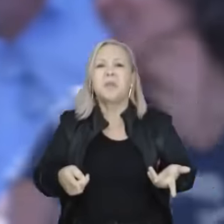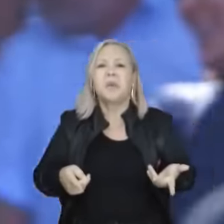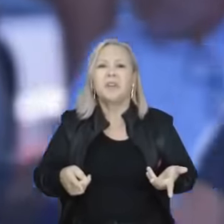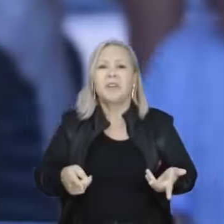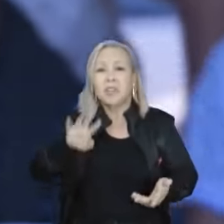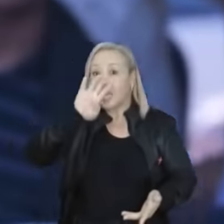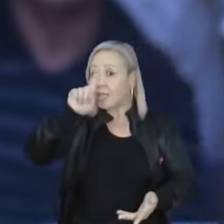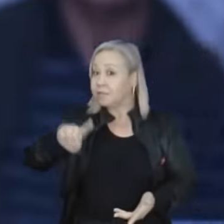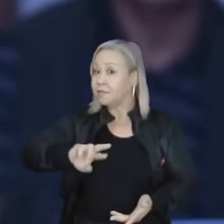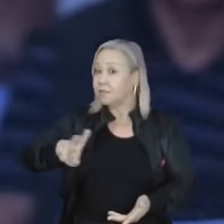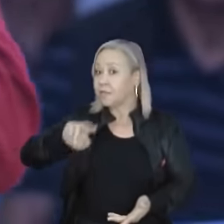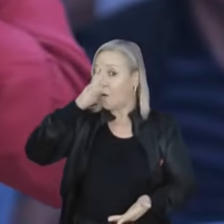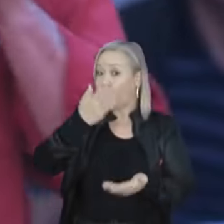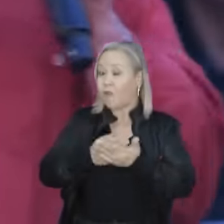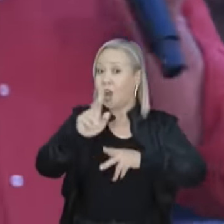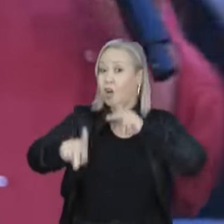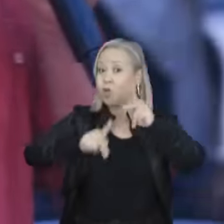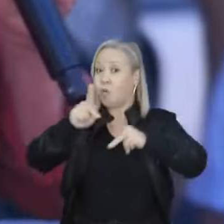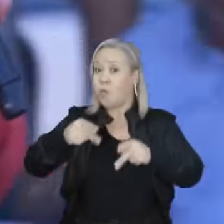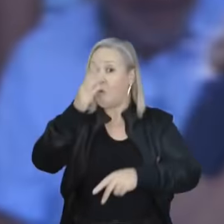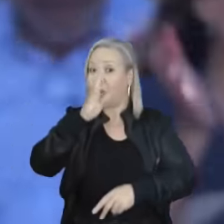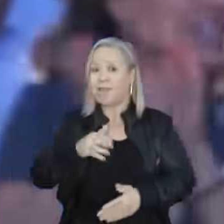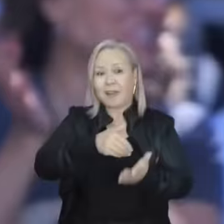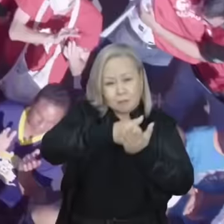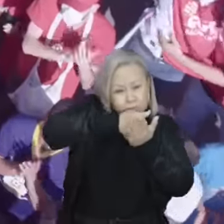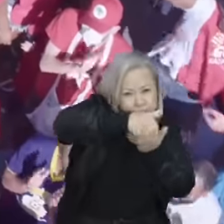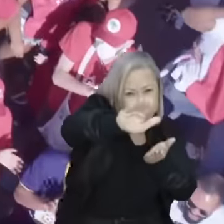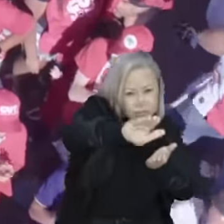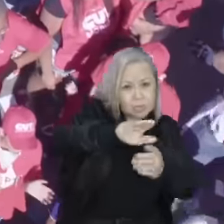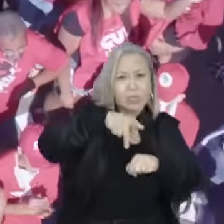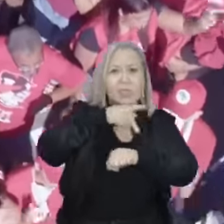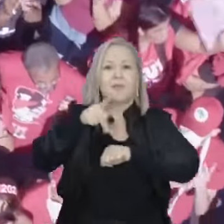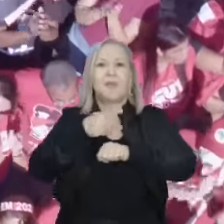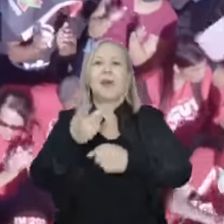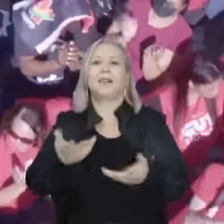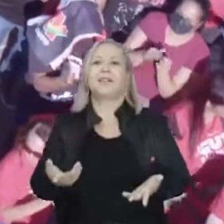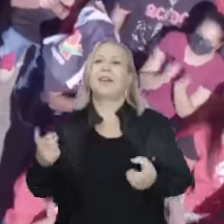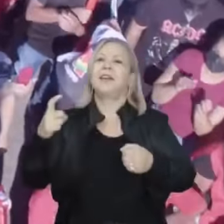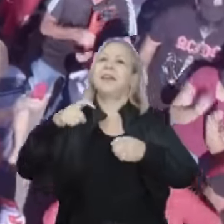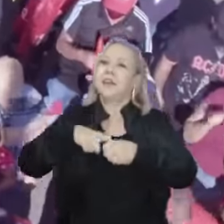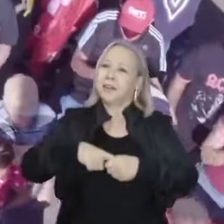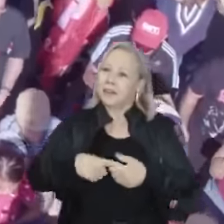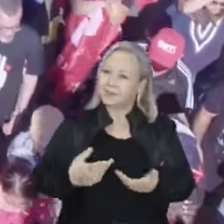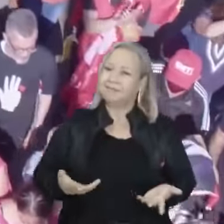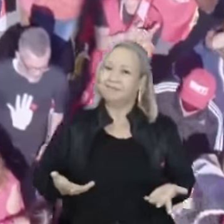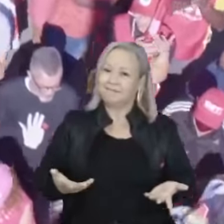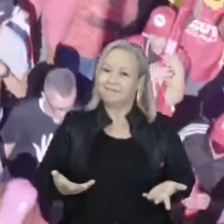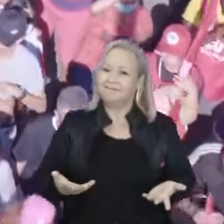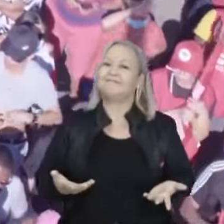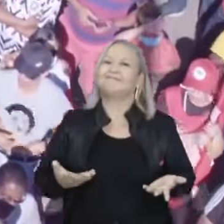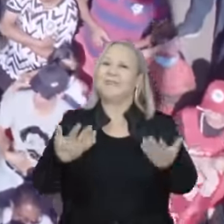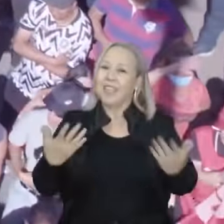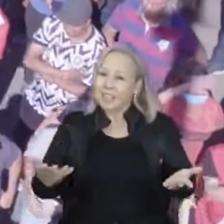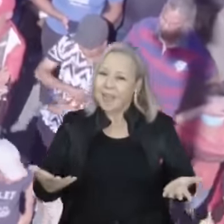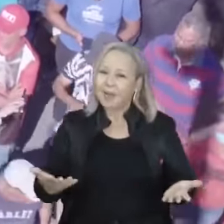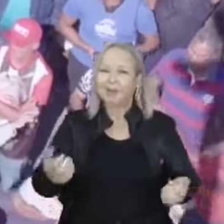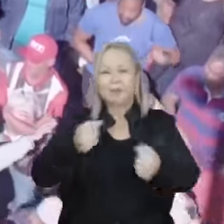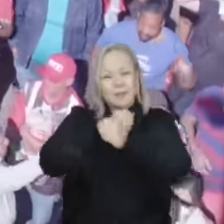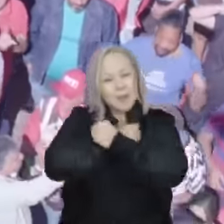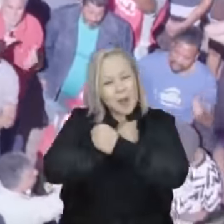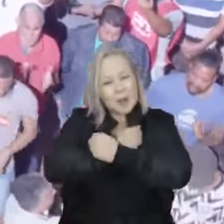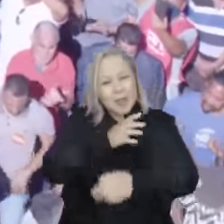que vai expurgar você desse país e vai voltar a governar esse país. Gente, um abraço, um grande